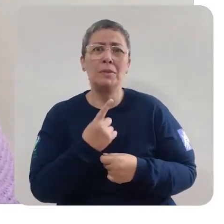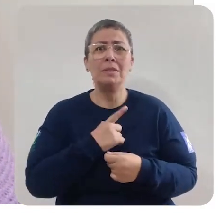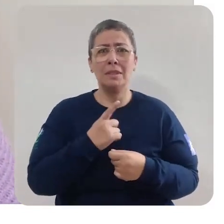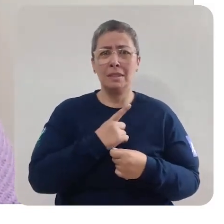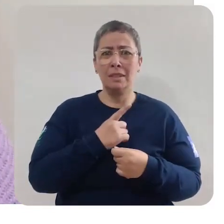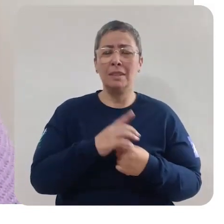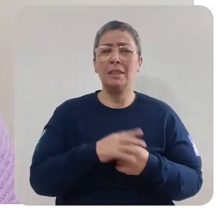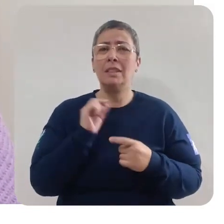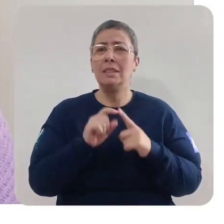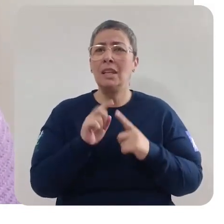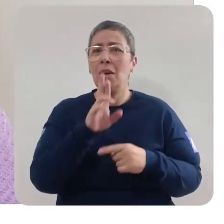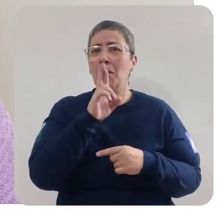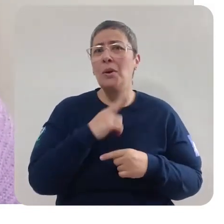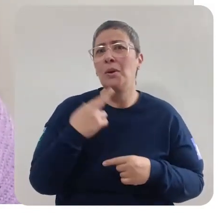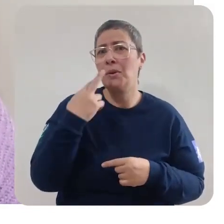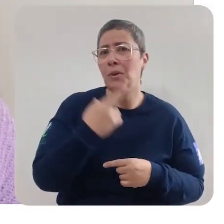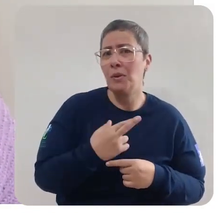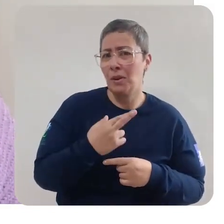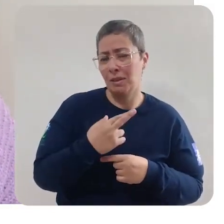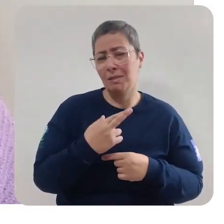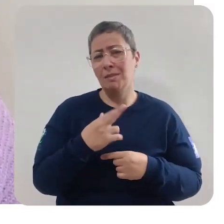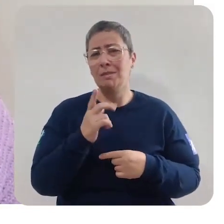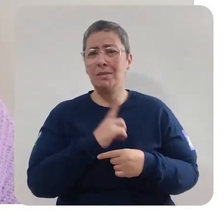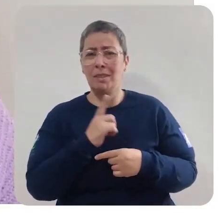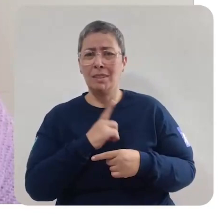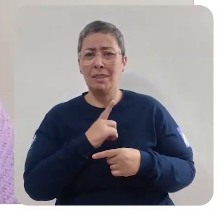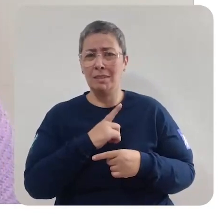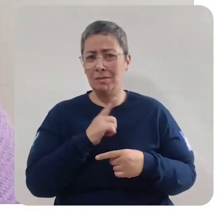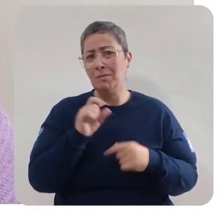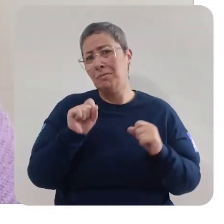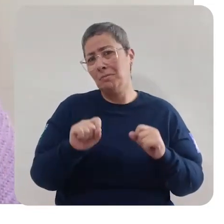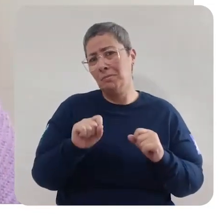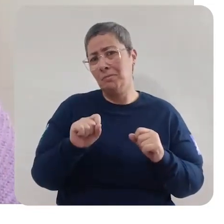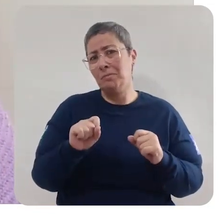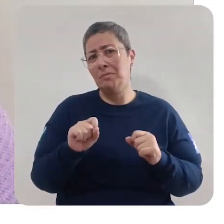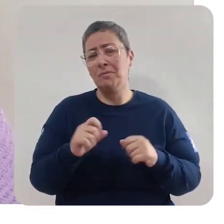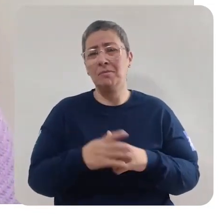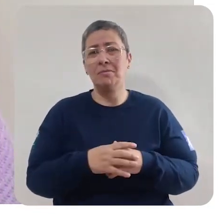Tem? Tem sorvete no palito? Tem?